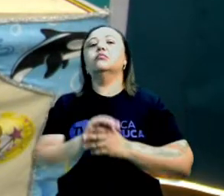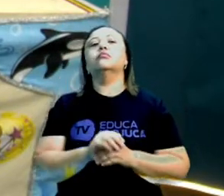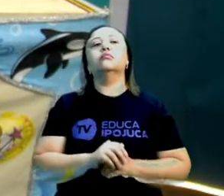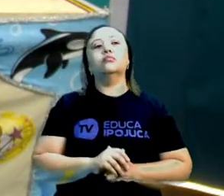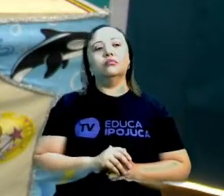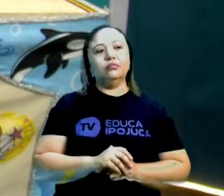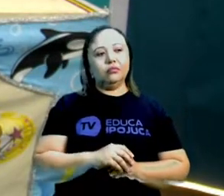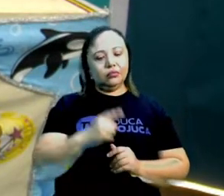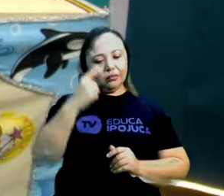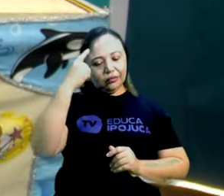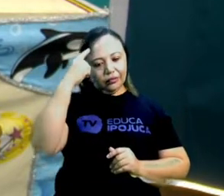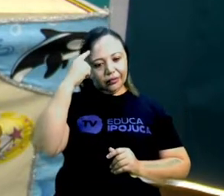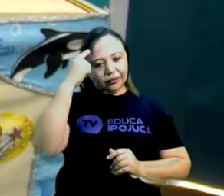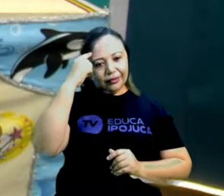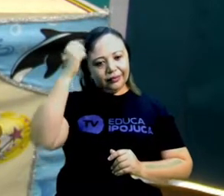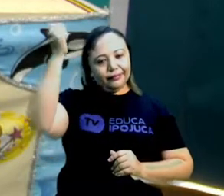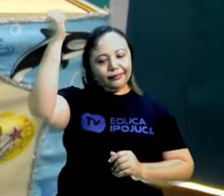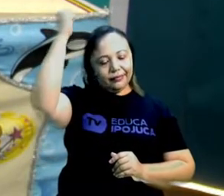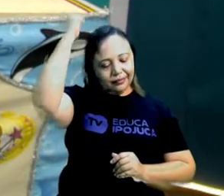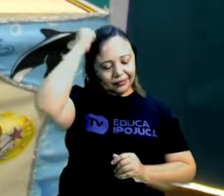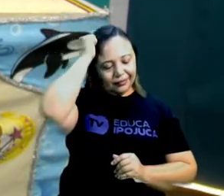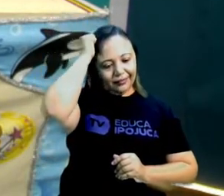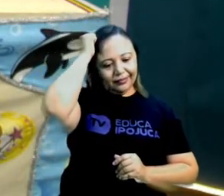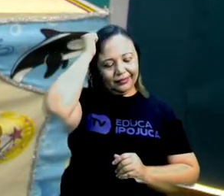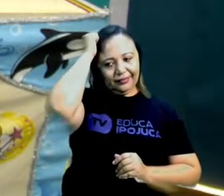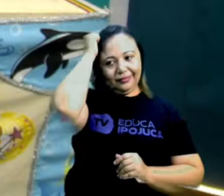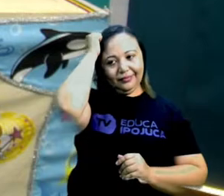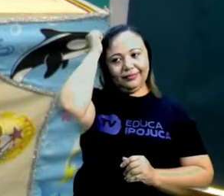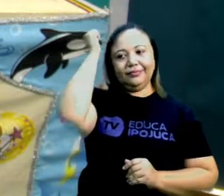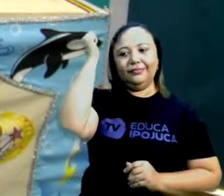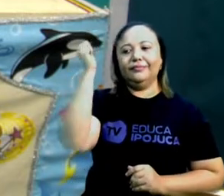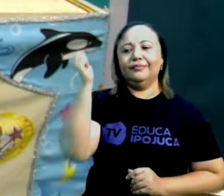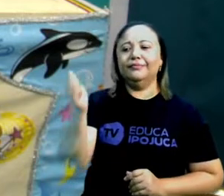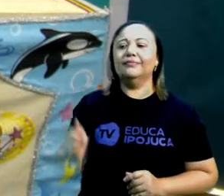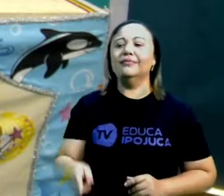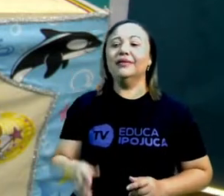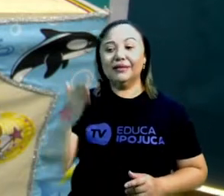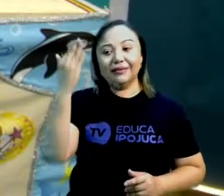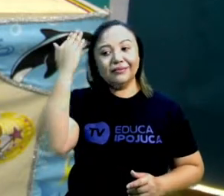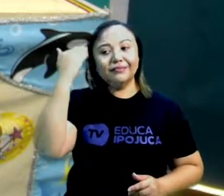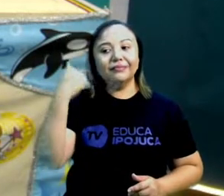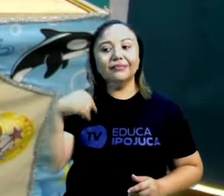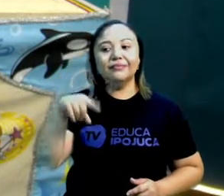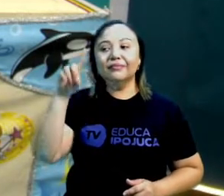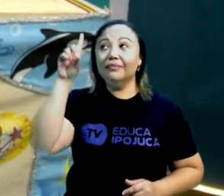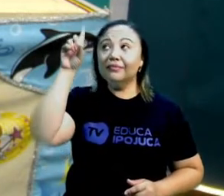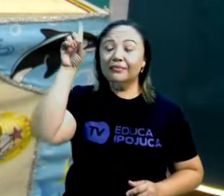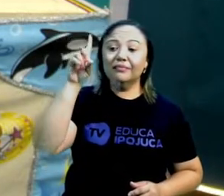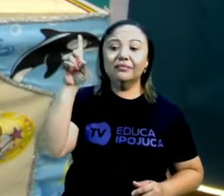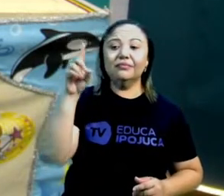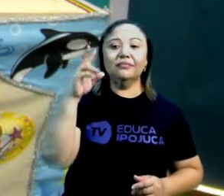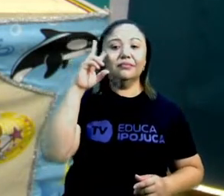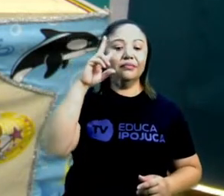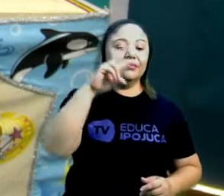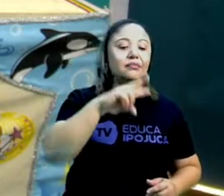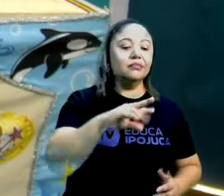ele agora se arrependeu. Que agora ele sabia que Deus